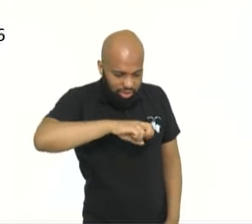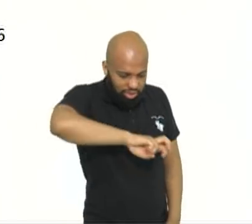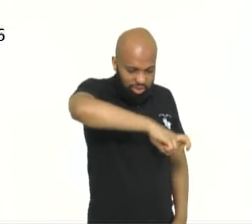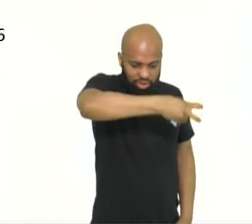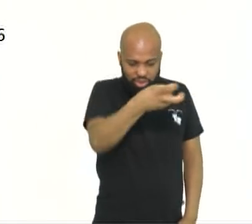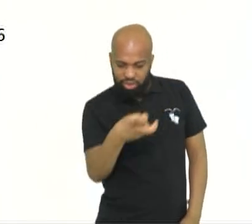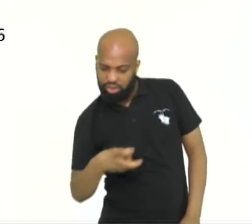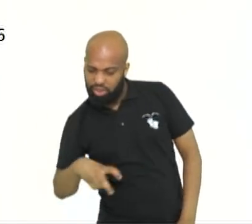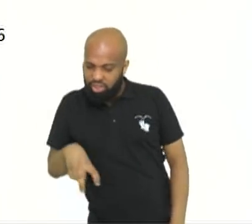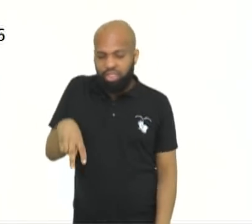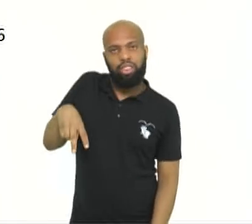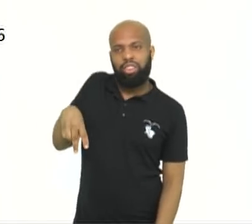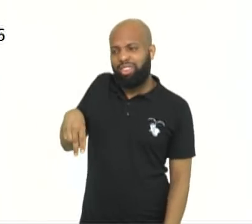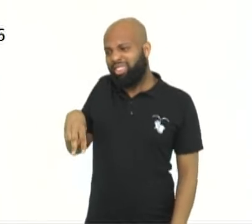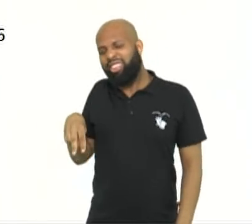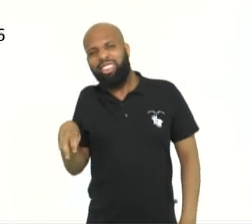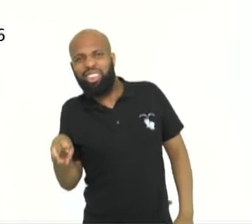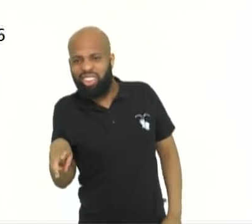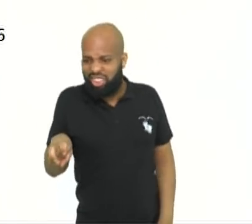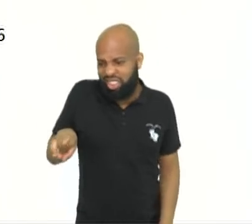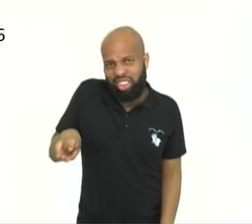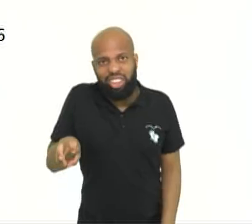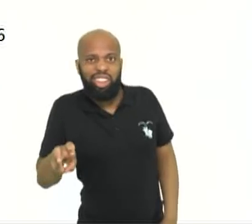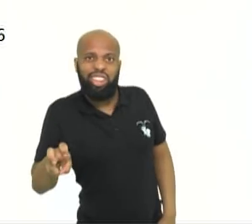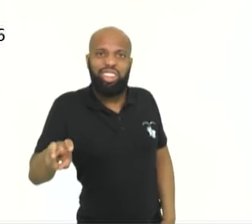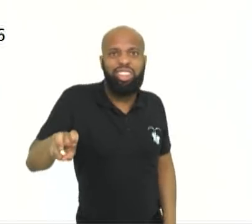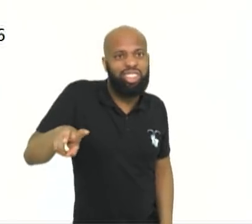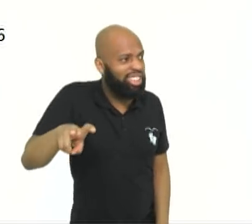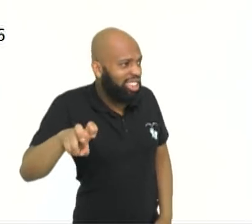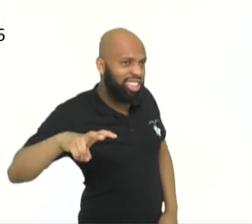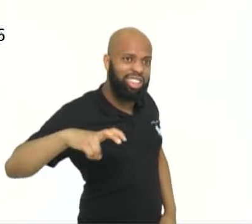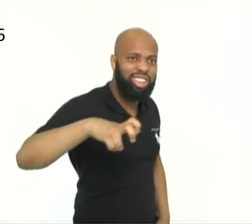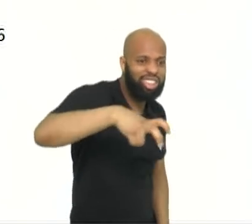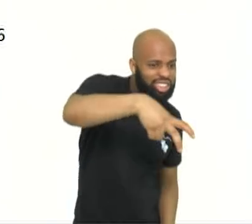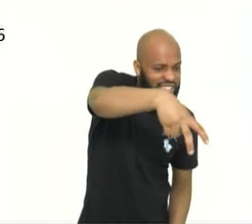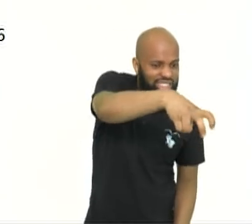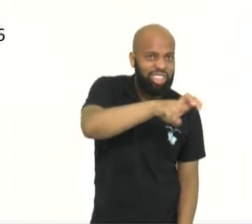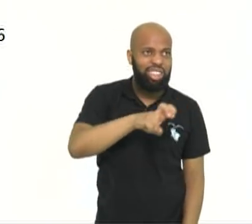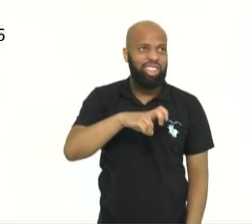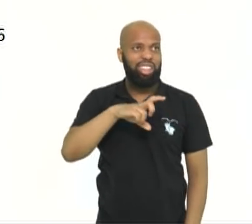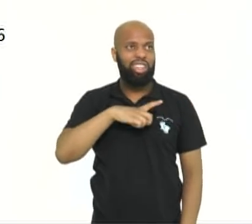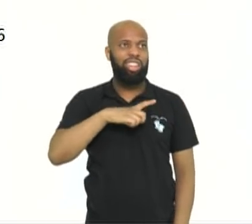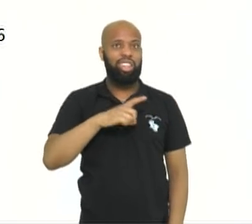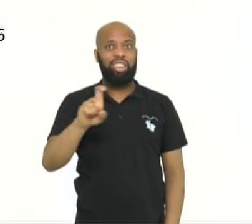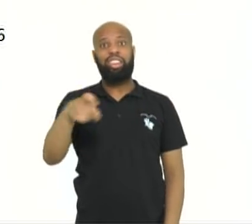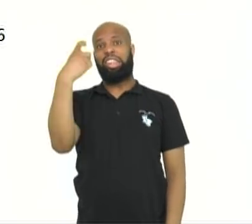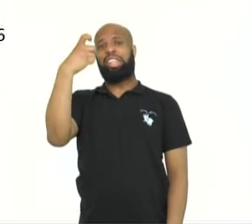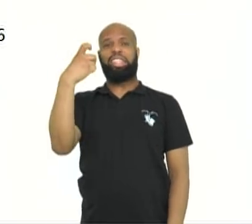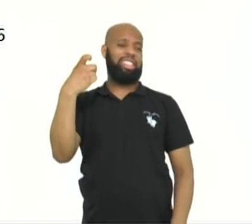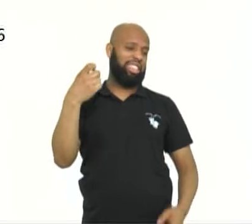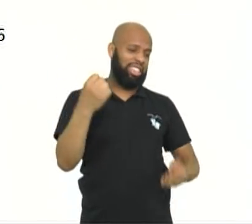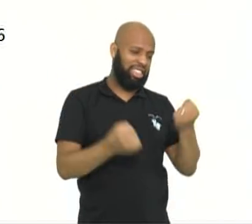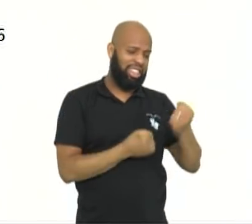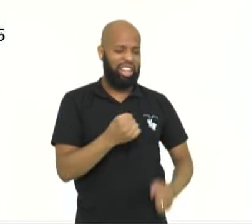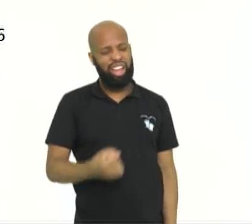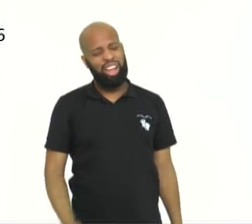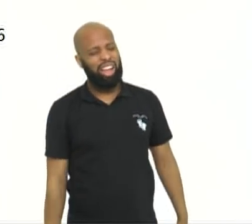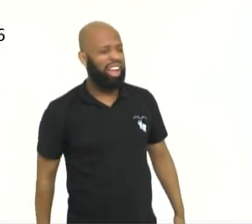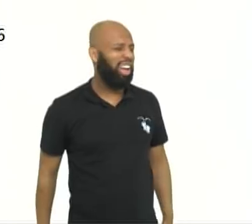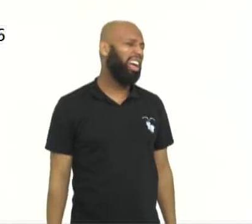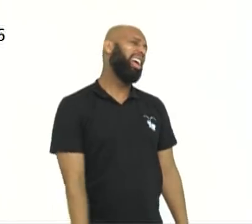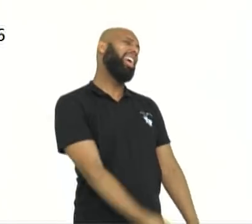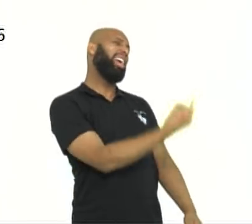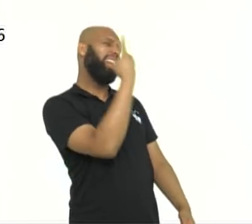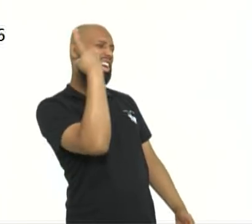saiu penosamente engatinhando por debaixo dos escombros de seu ex-automóvel. "Ala puxa!"